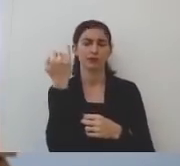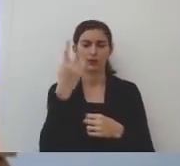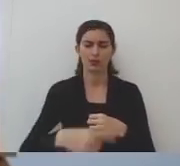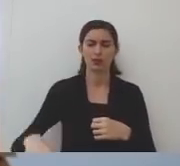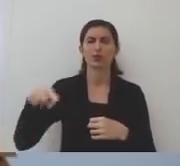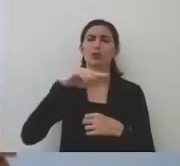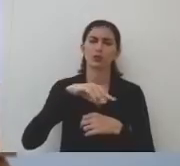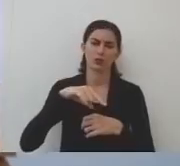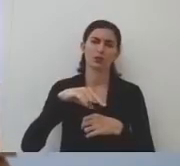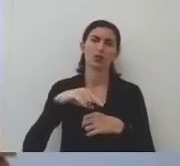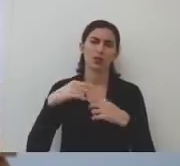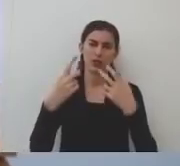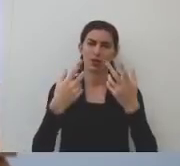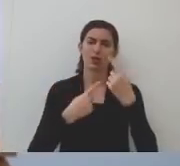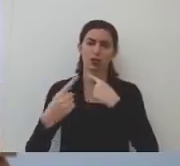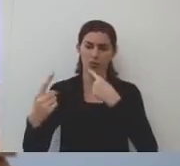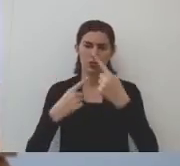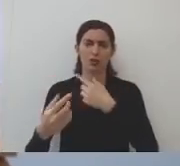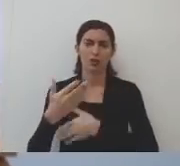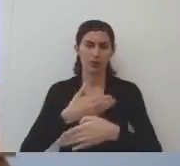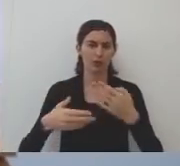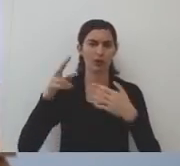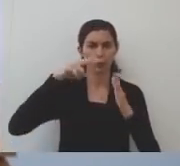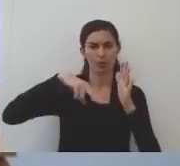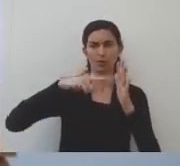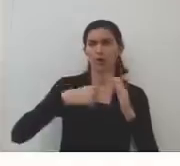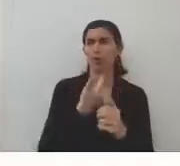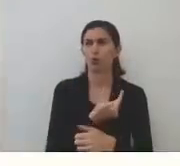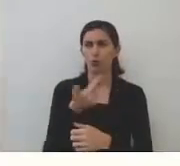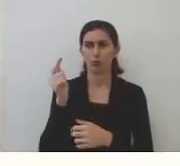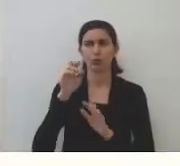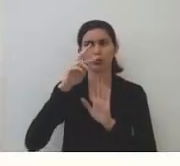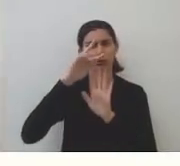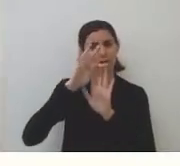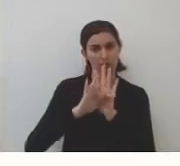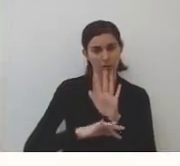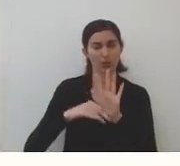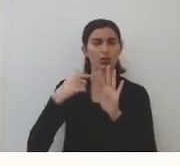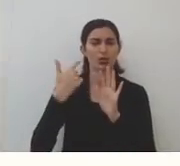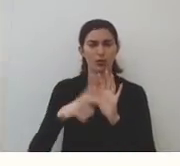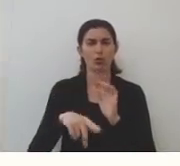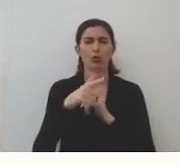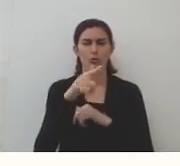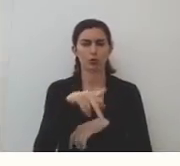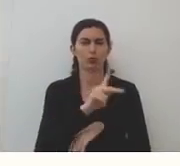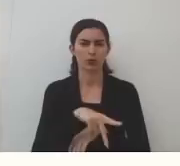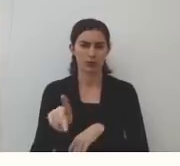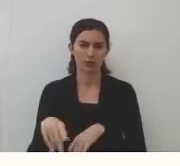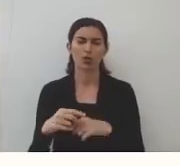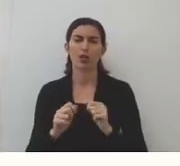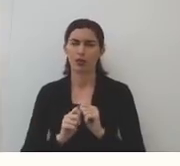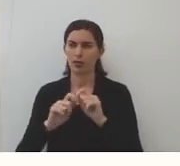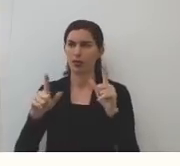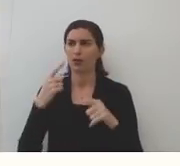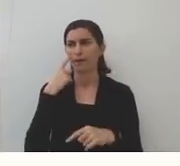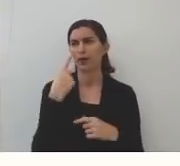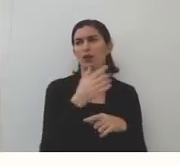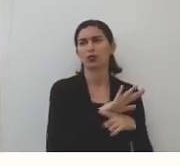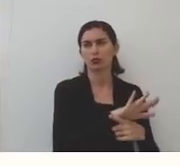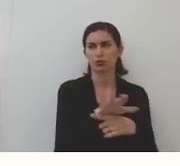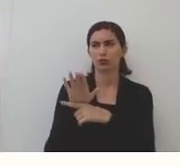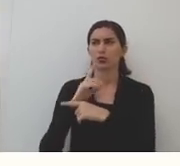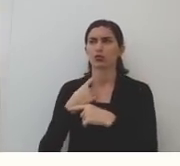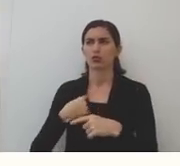gente trabalhar esse dialogismo. Vamos ler aí um texto, mais um texto de um professor que está aí na tela, que vai ajudar a